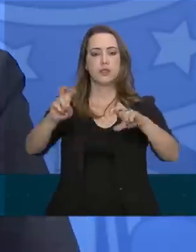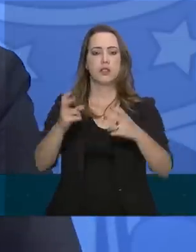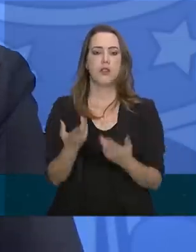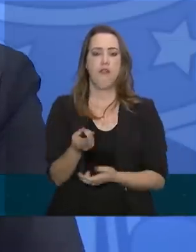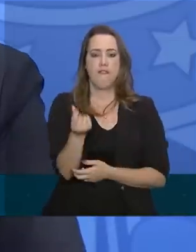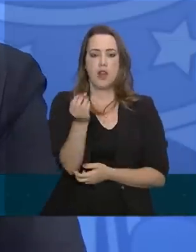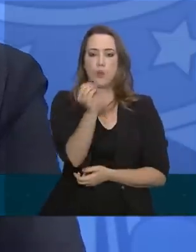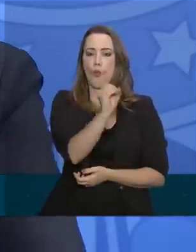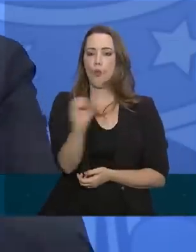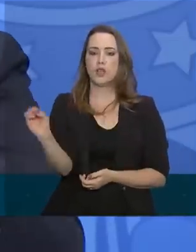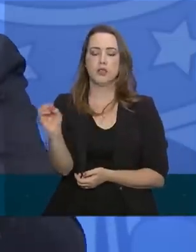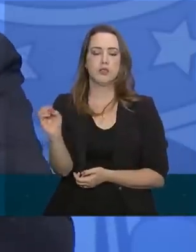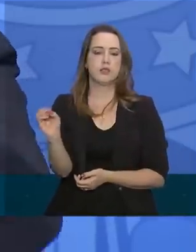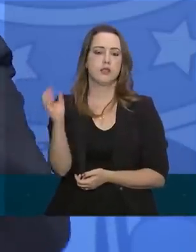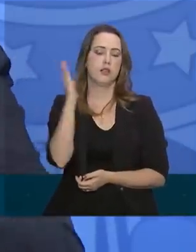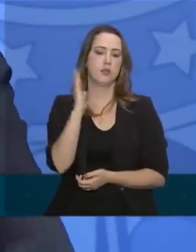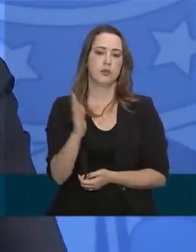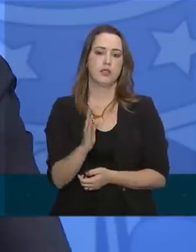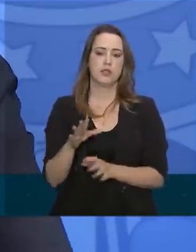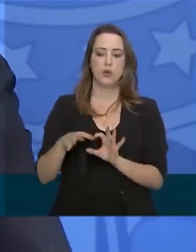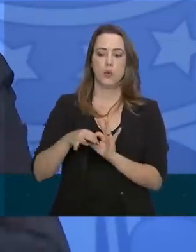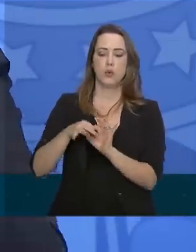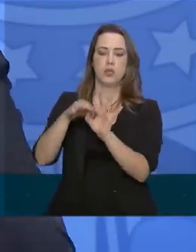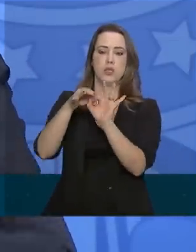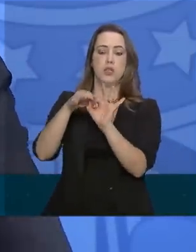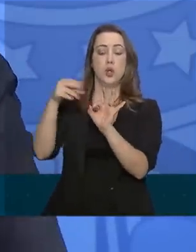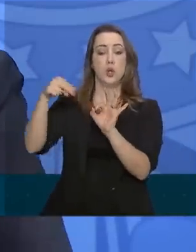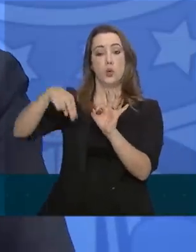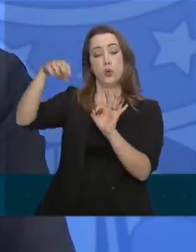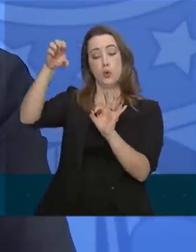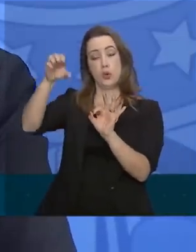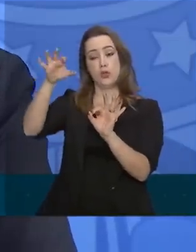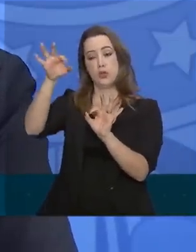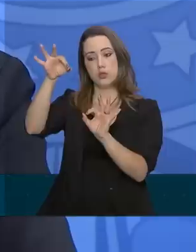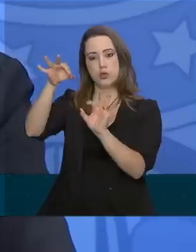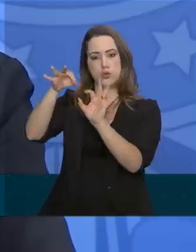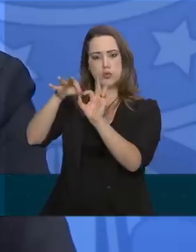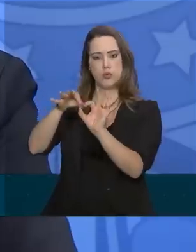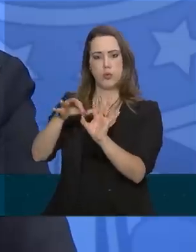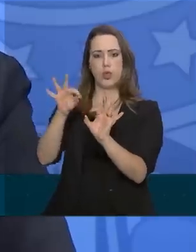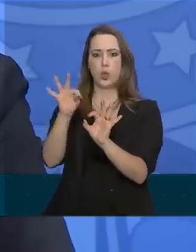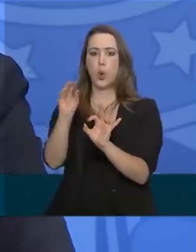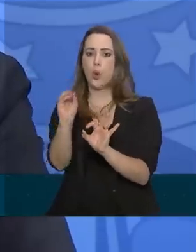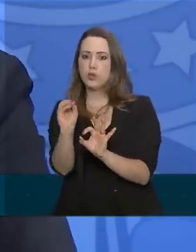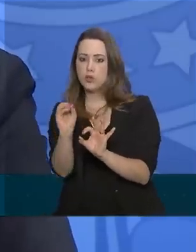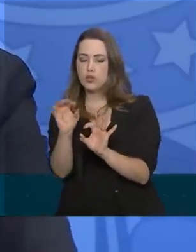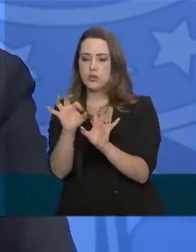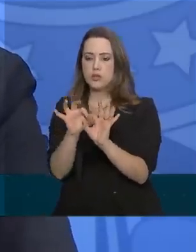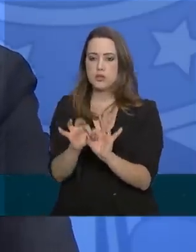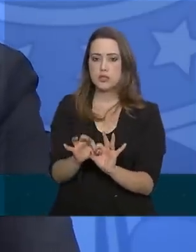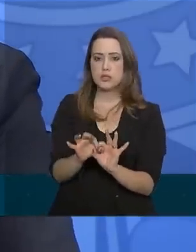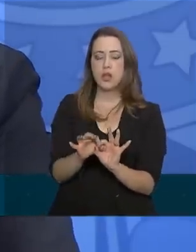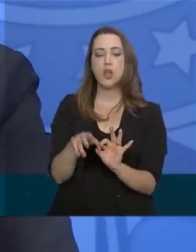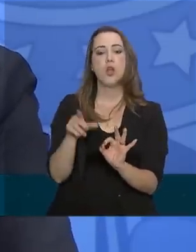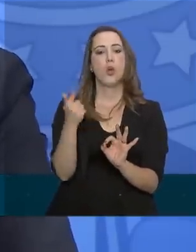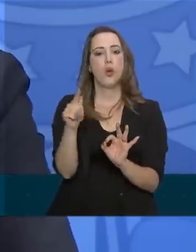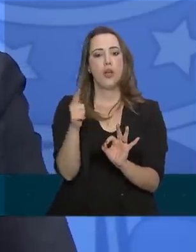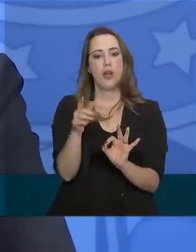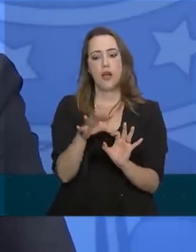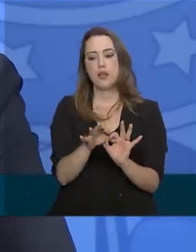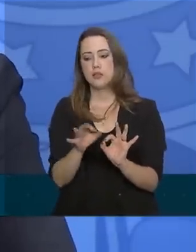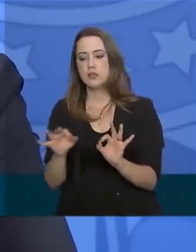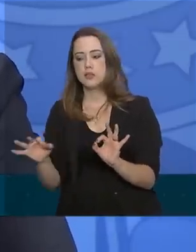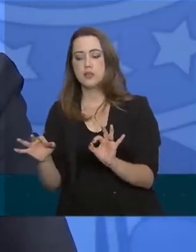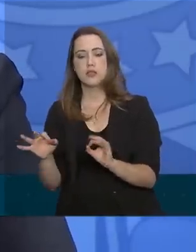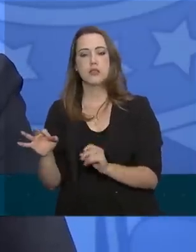galli lá o nordeste hoje em itaqui maranhão passando por tocantins entre iguais e em são paulo morrendo no